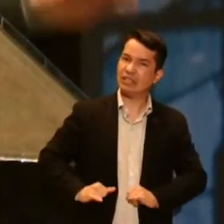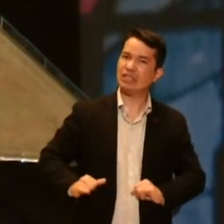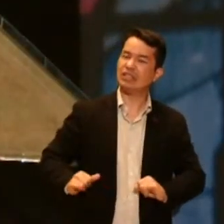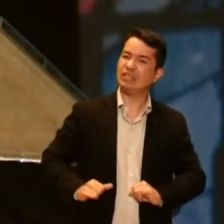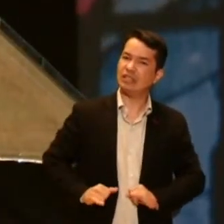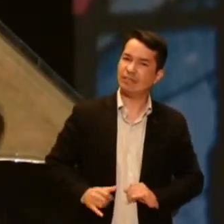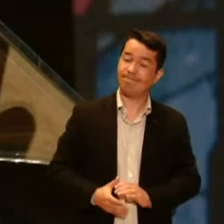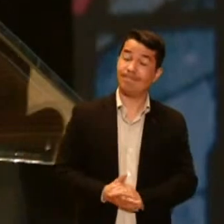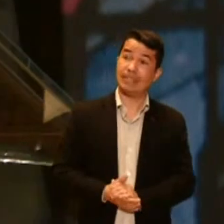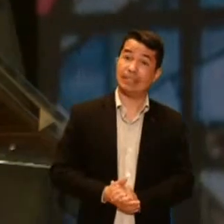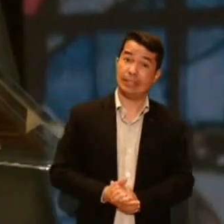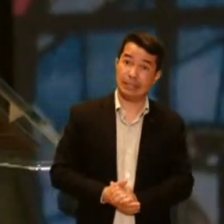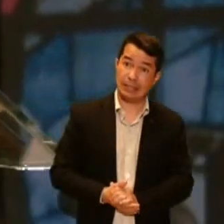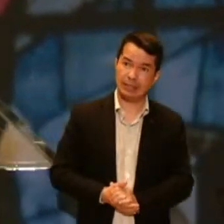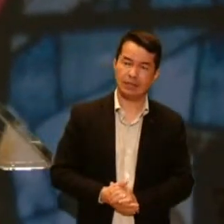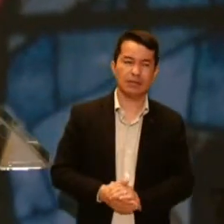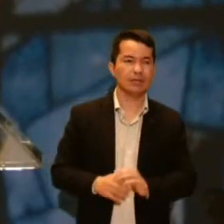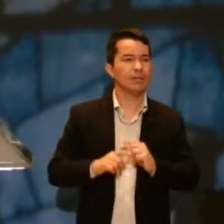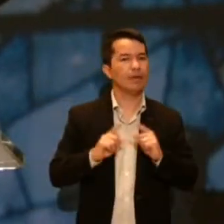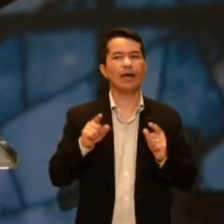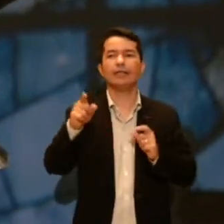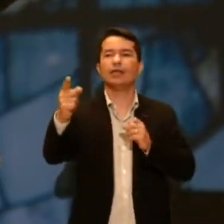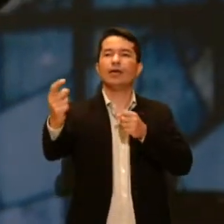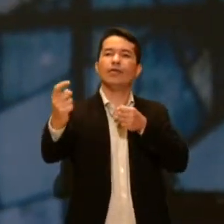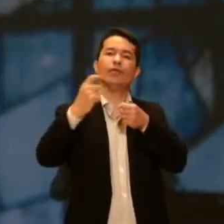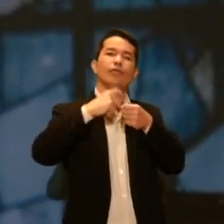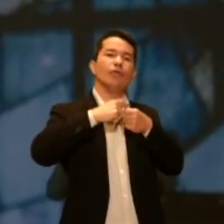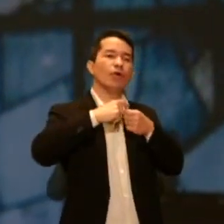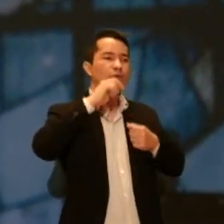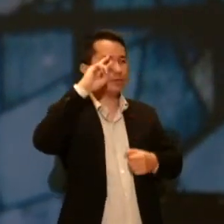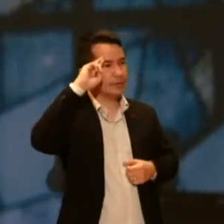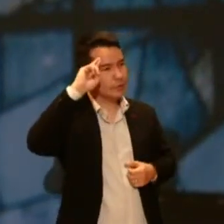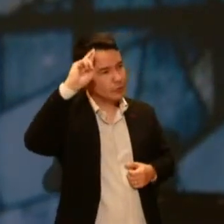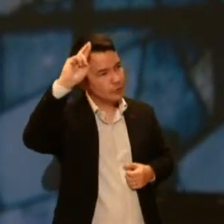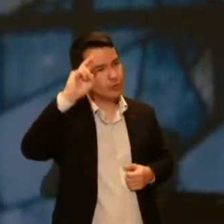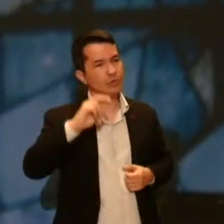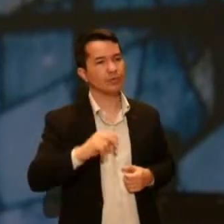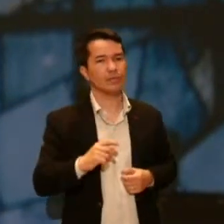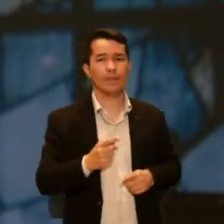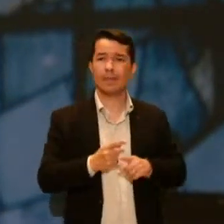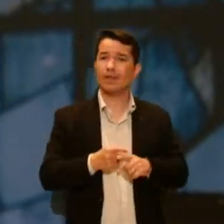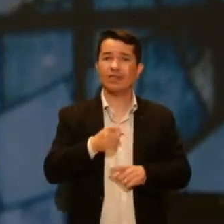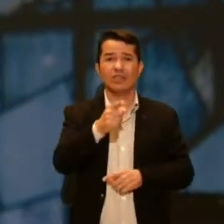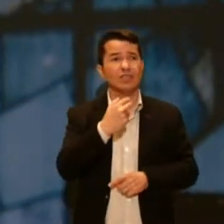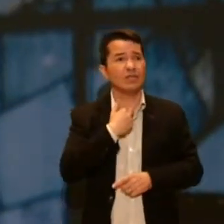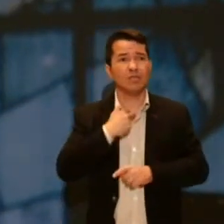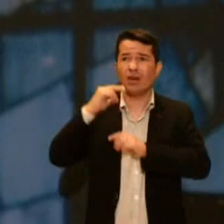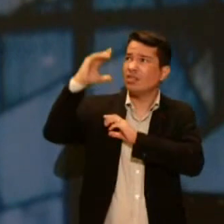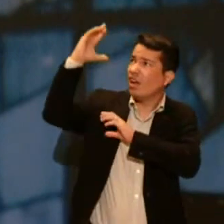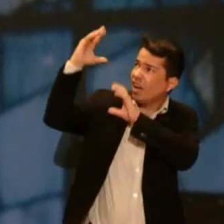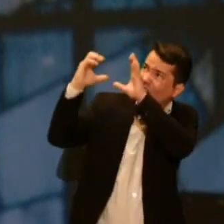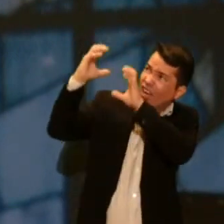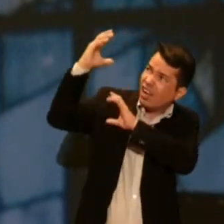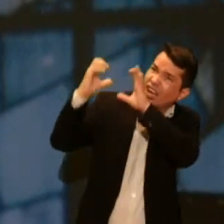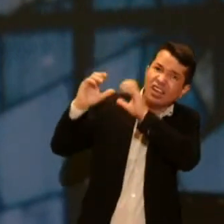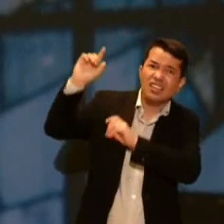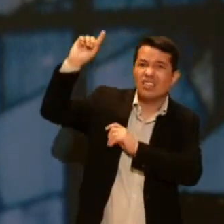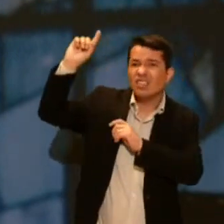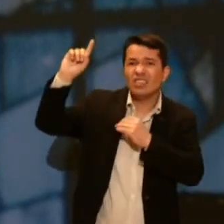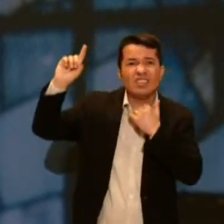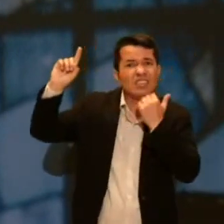mas louvado seja Deus, está voltando para o Senhor, porque não tem caminho fora da graça